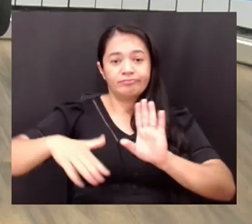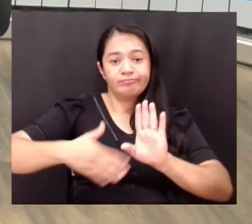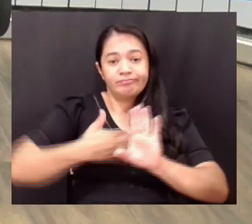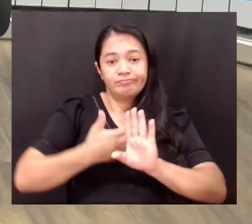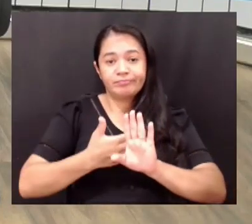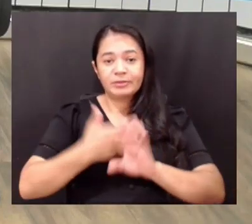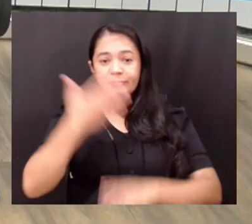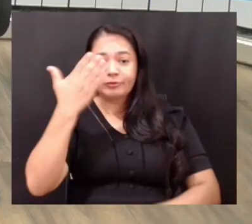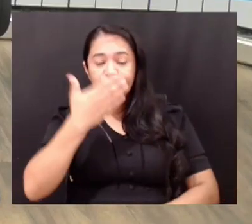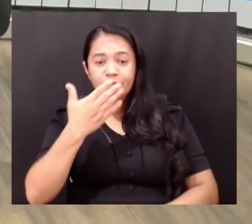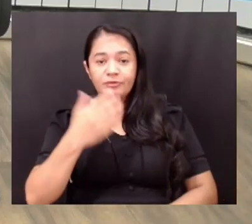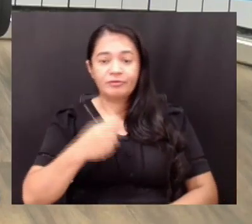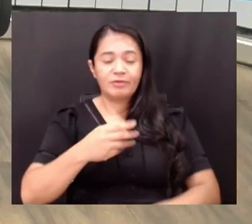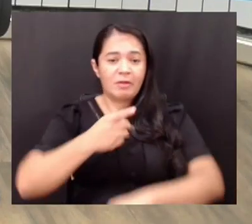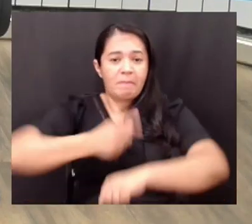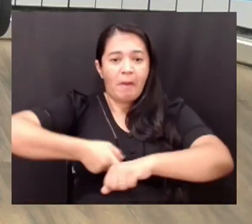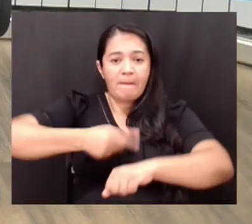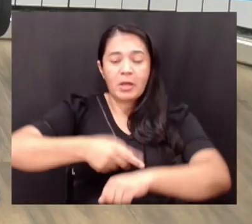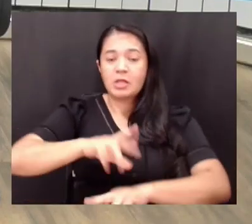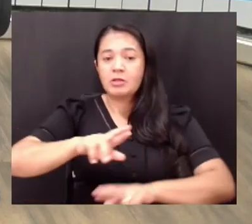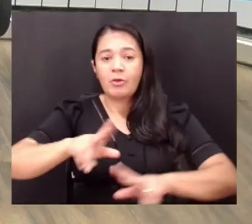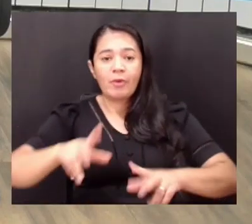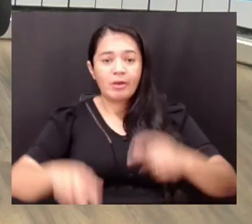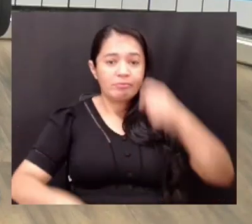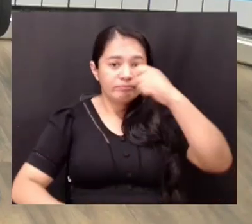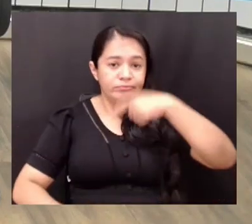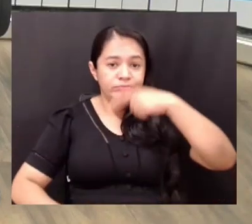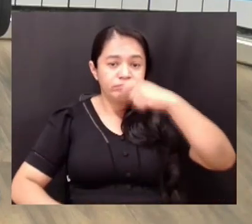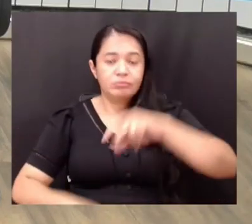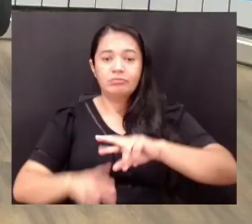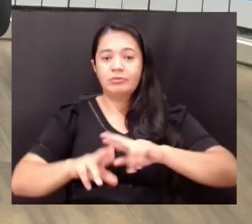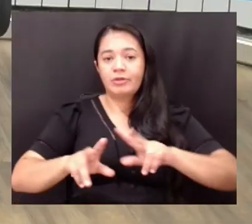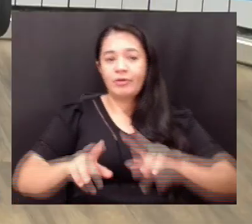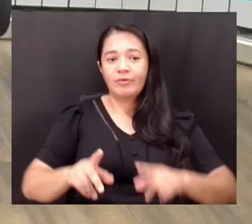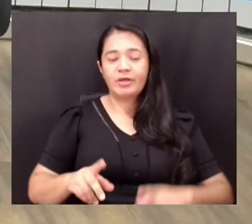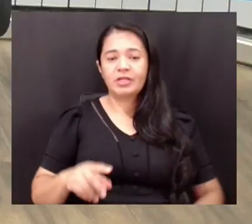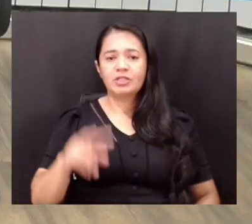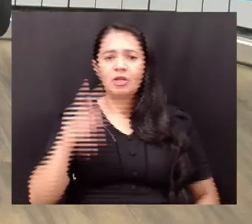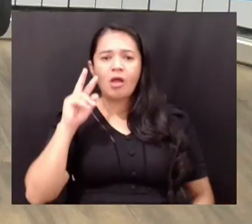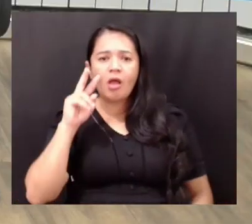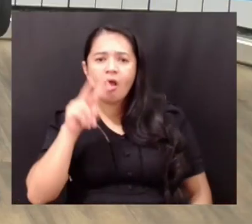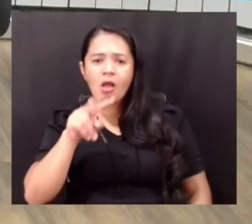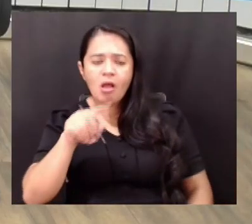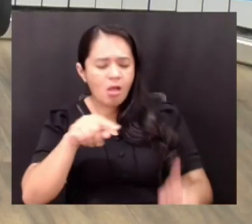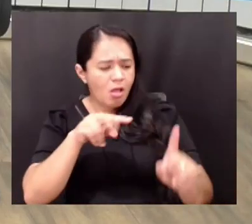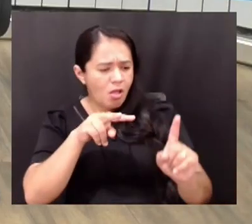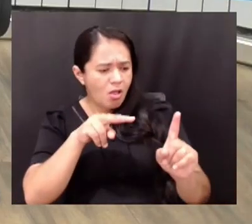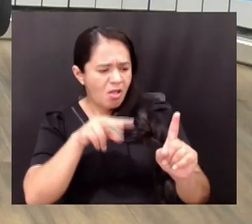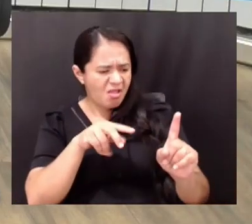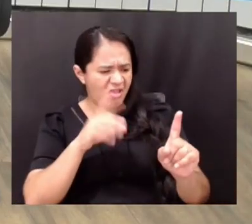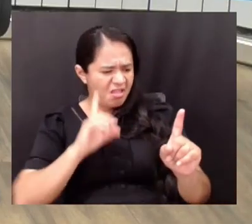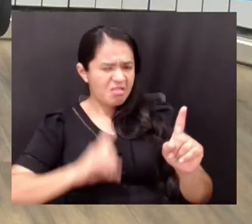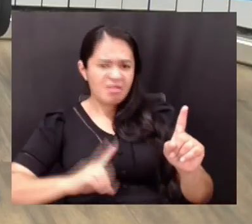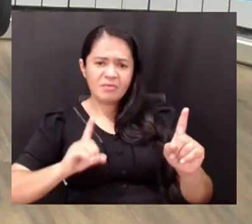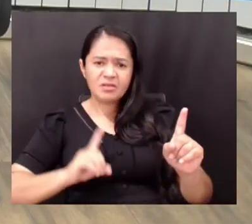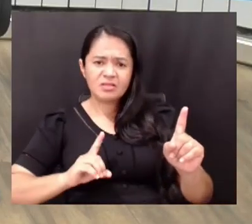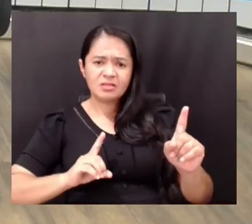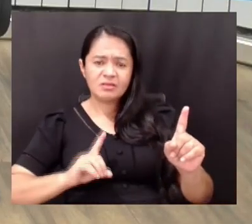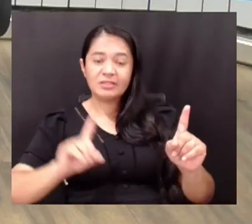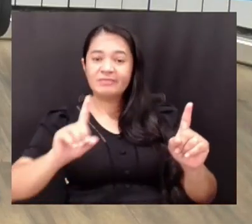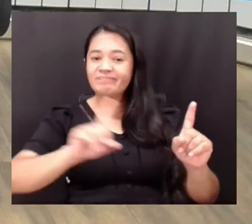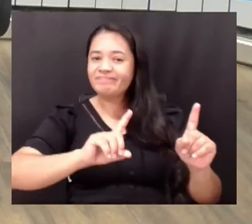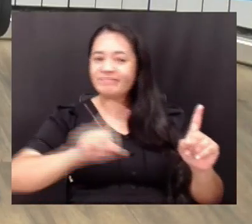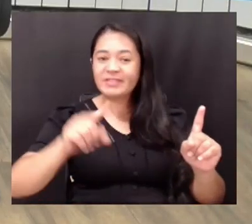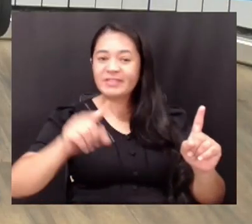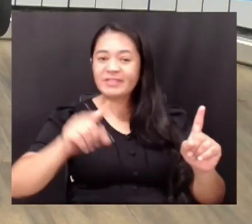gripe, né? A gente não consegue olhar para a pessoa e falar, ela está depressiva, ela está ansiosa. Não, é a pessoa que sente, né?